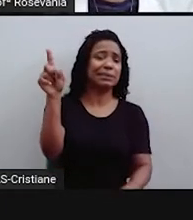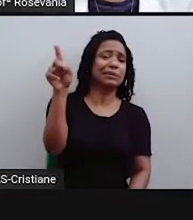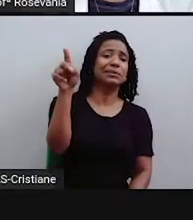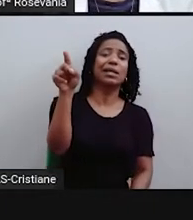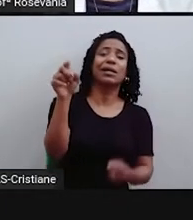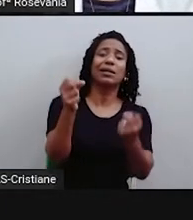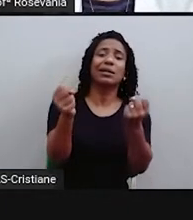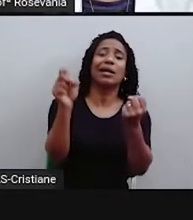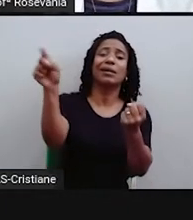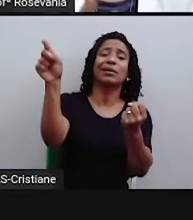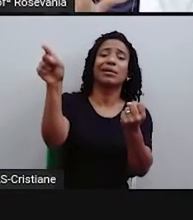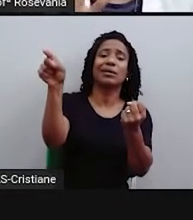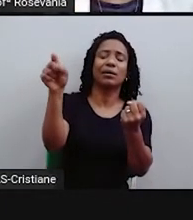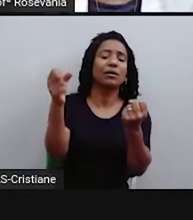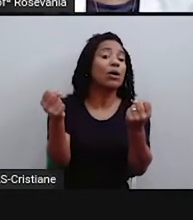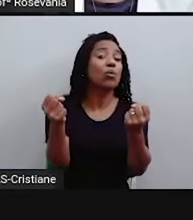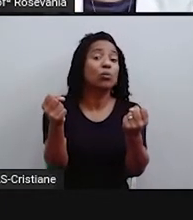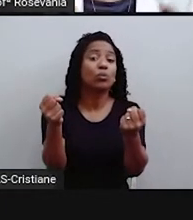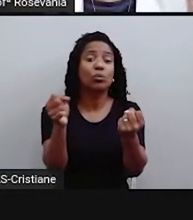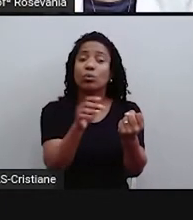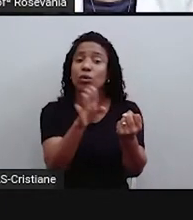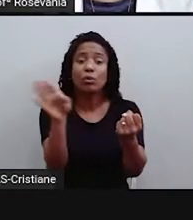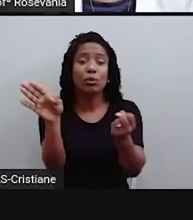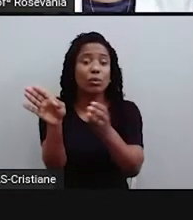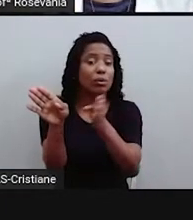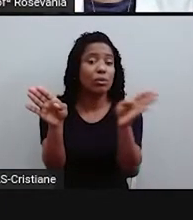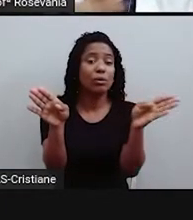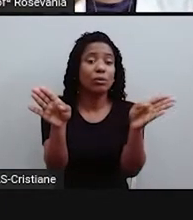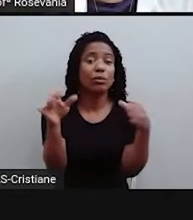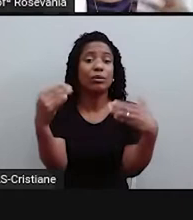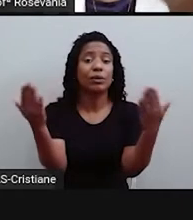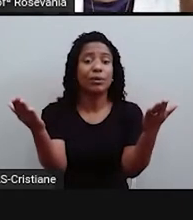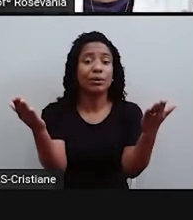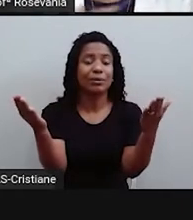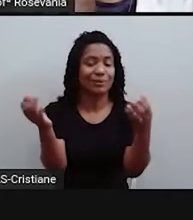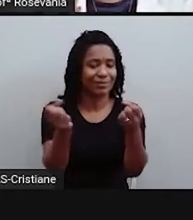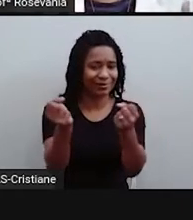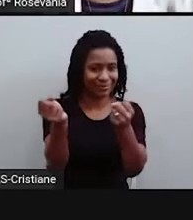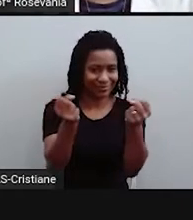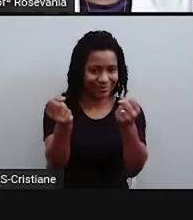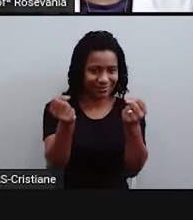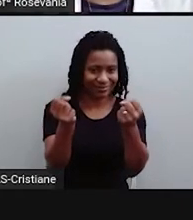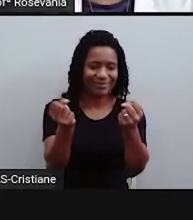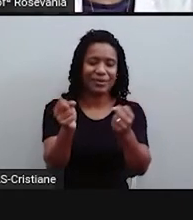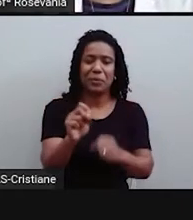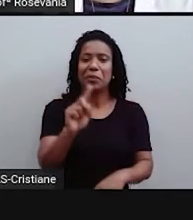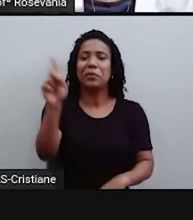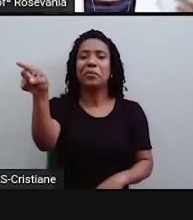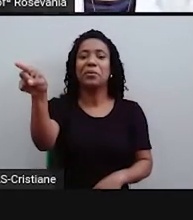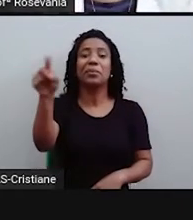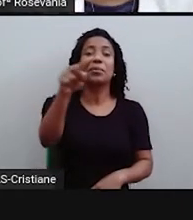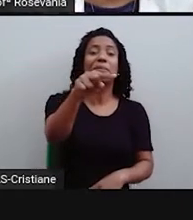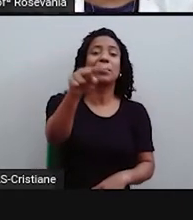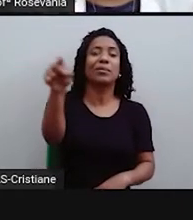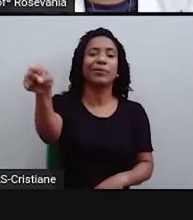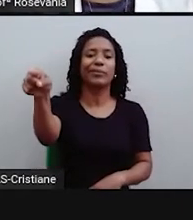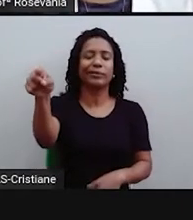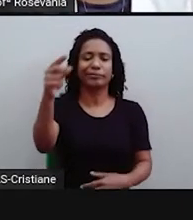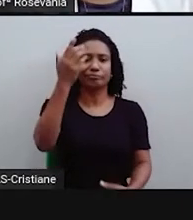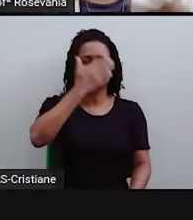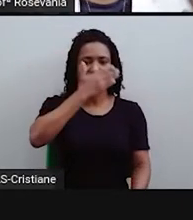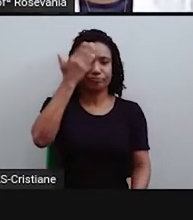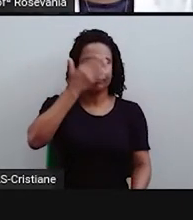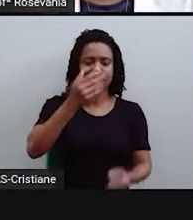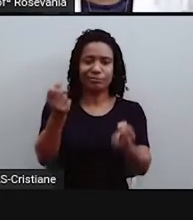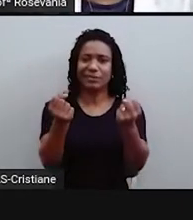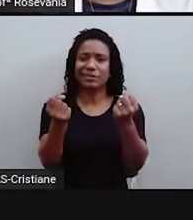onde? Ah, tu entra ali, daquele lado. E aí, quando você usa informações não tão precisas assim, claro que a